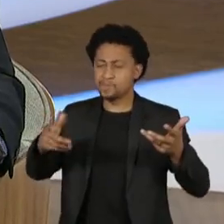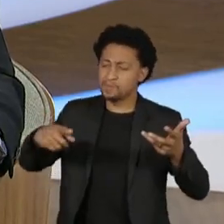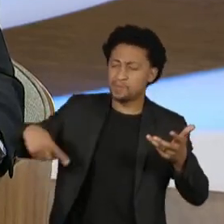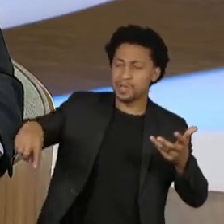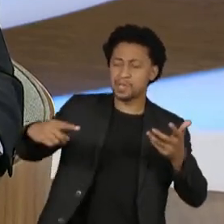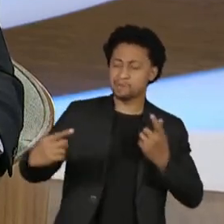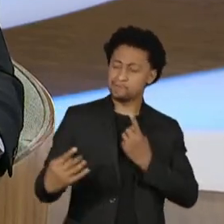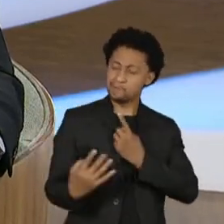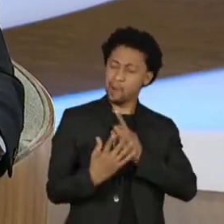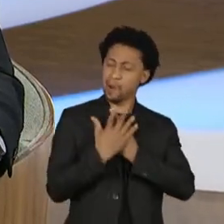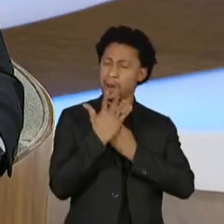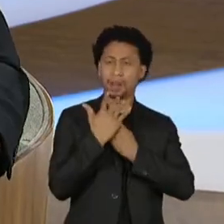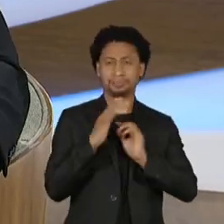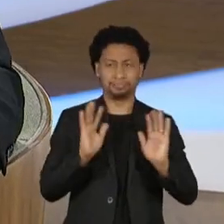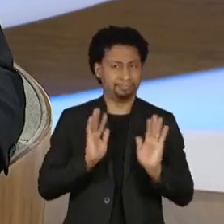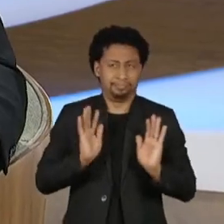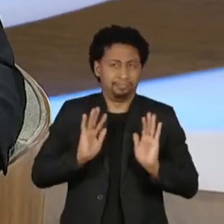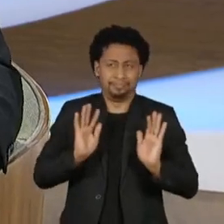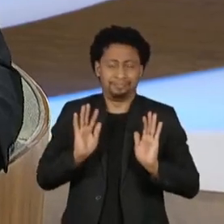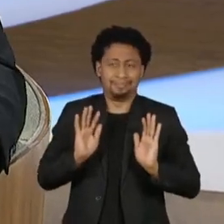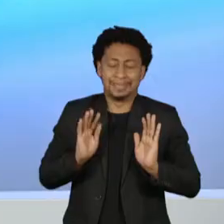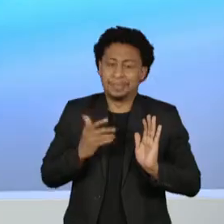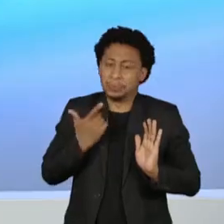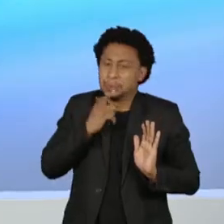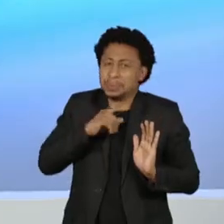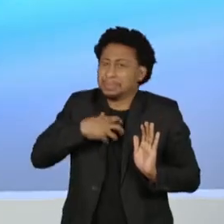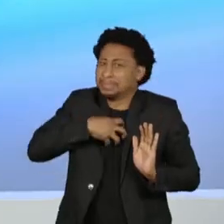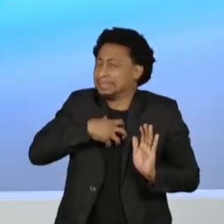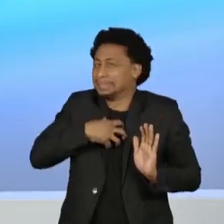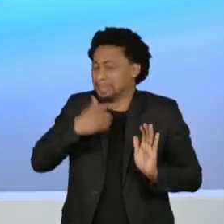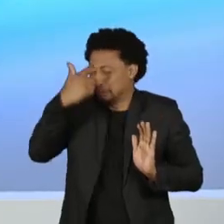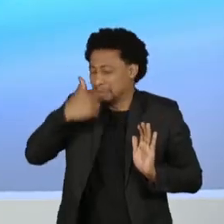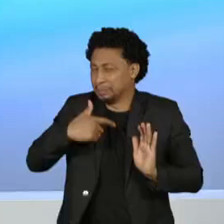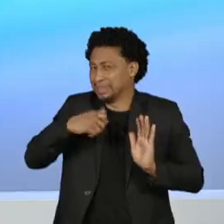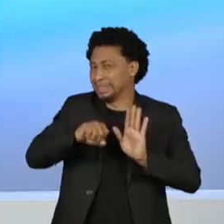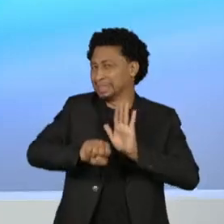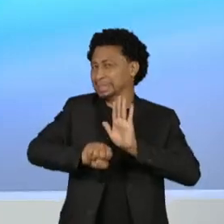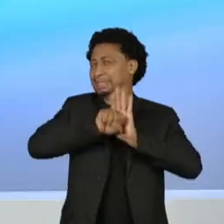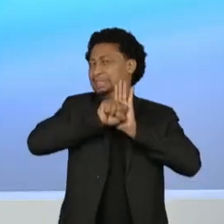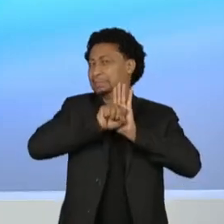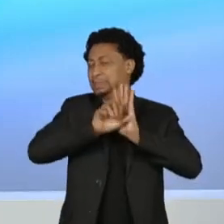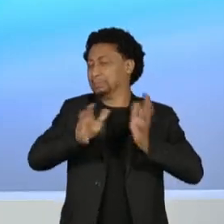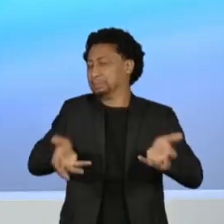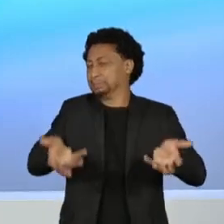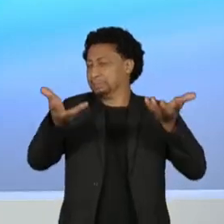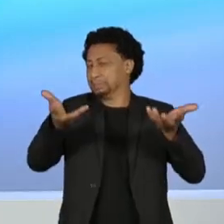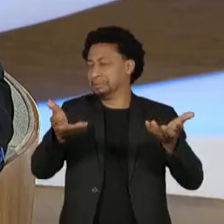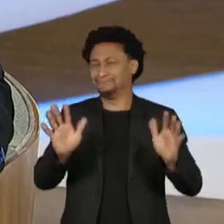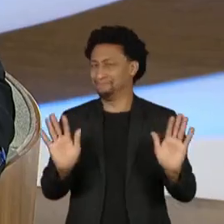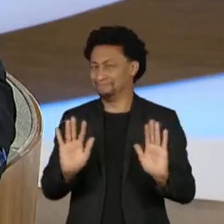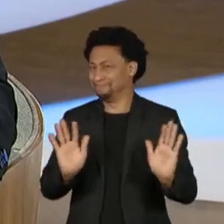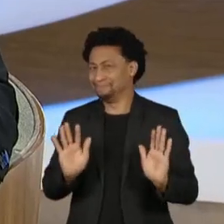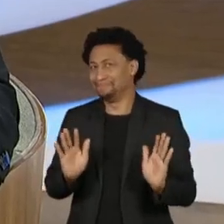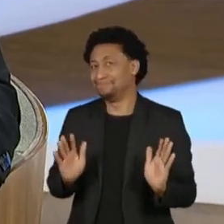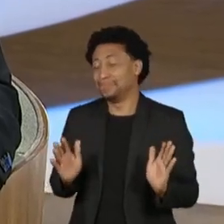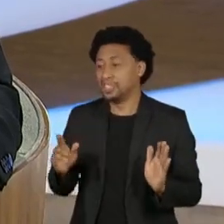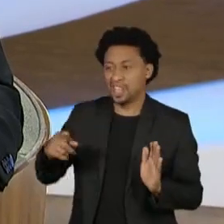me ver nesse lugar de pessoa desejada porque